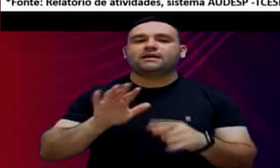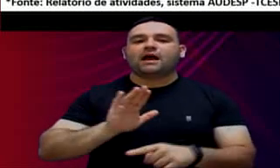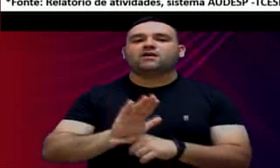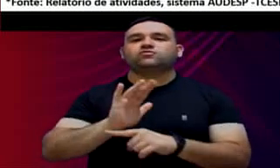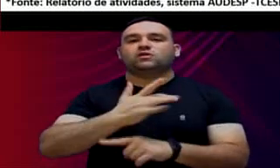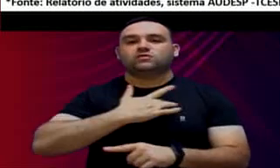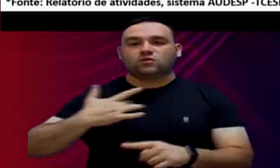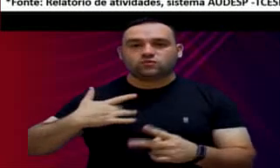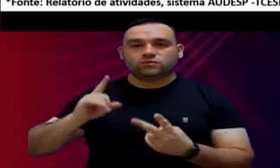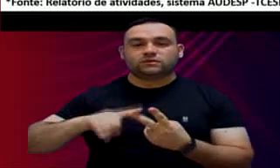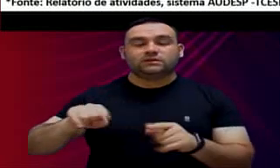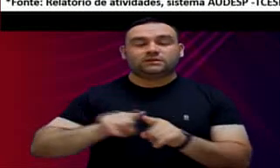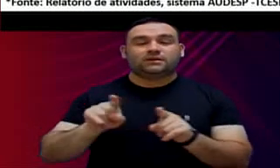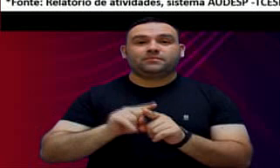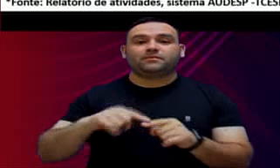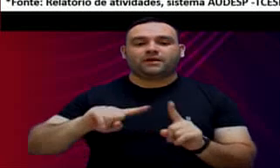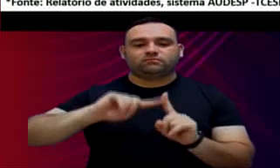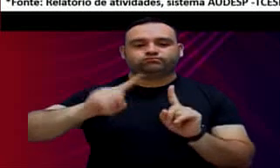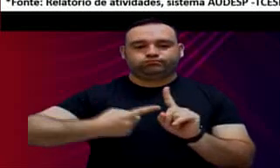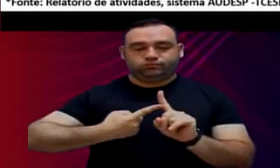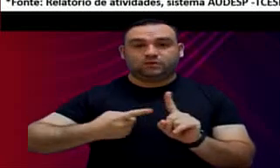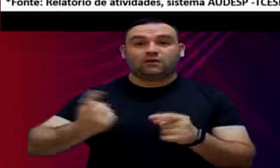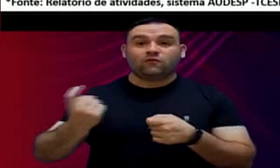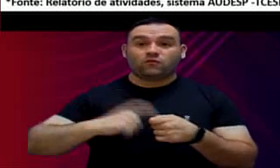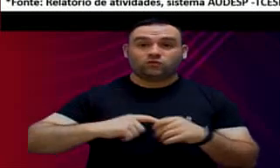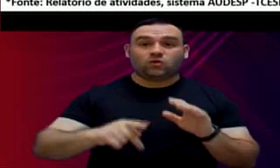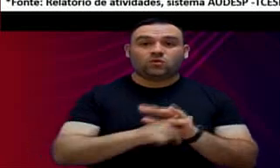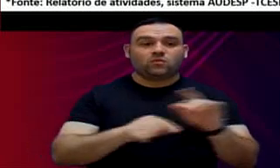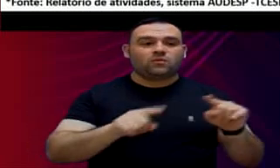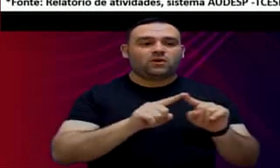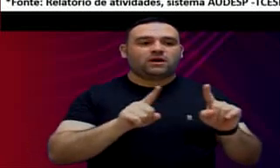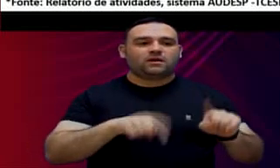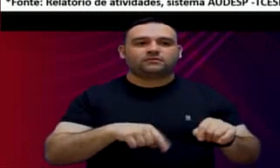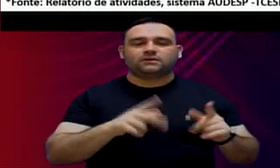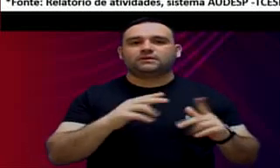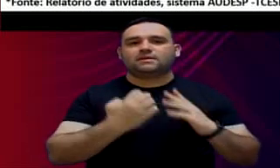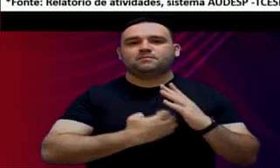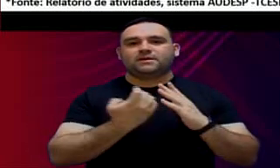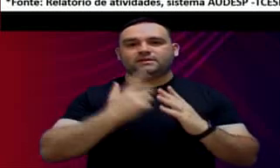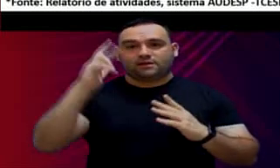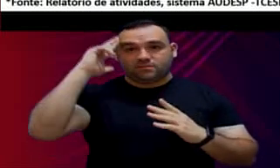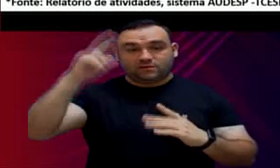auxílio-doença e auxílio maternidade que voltaram a ser prusentes empregadores